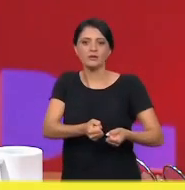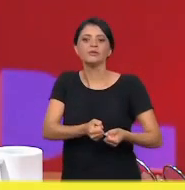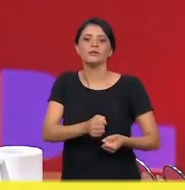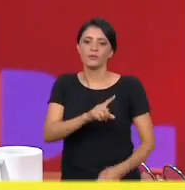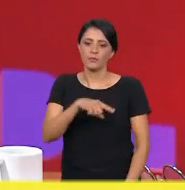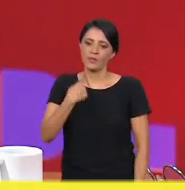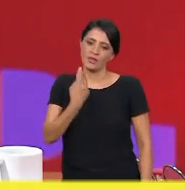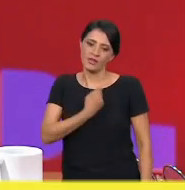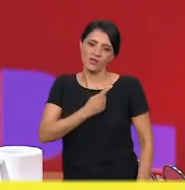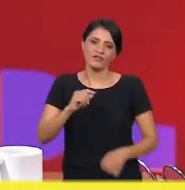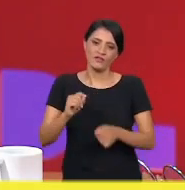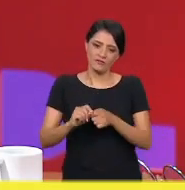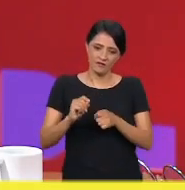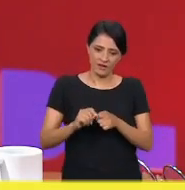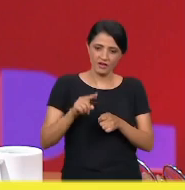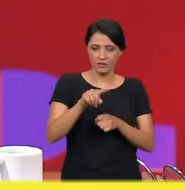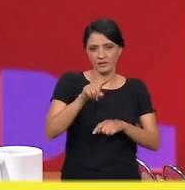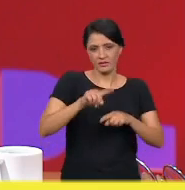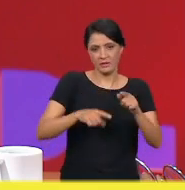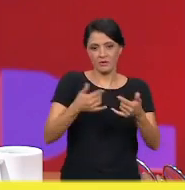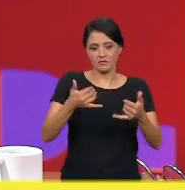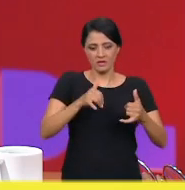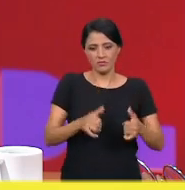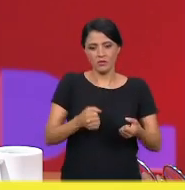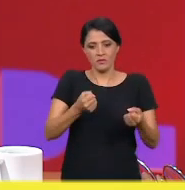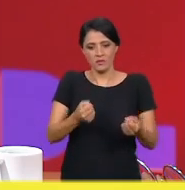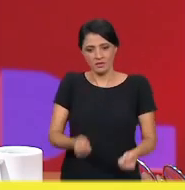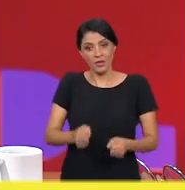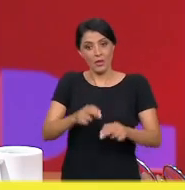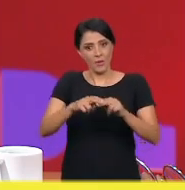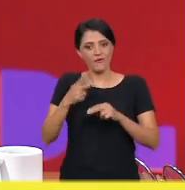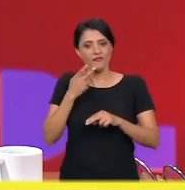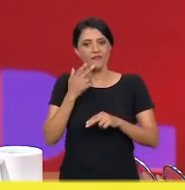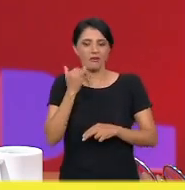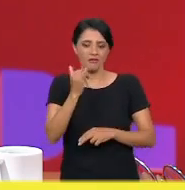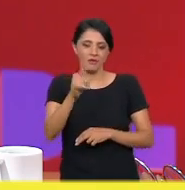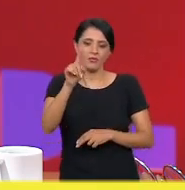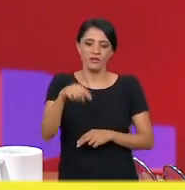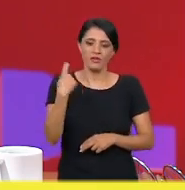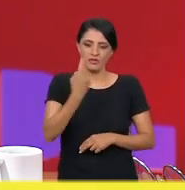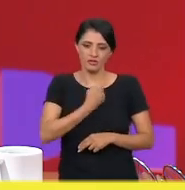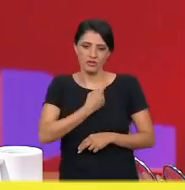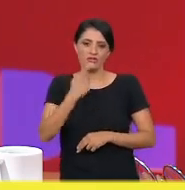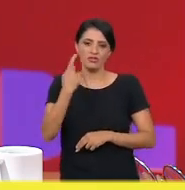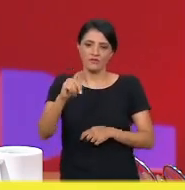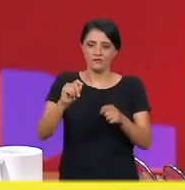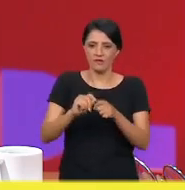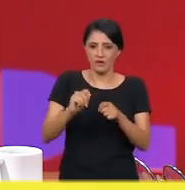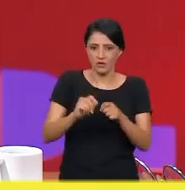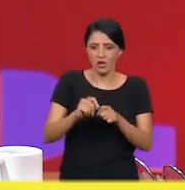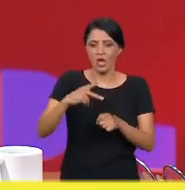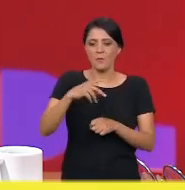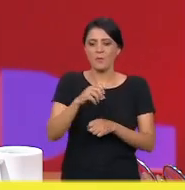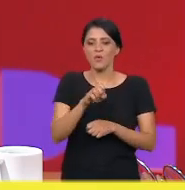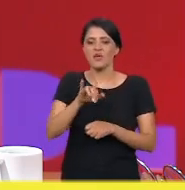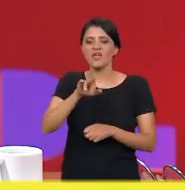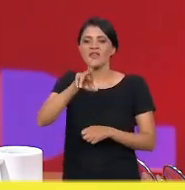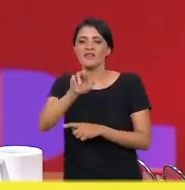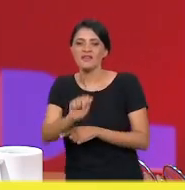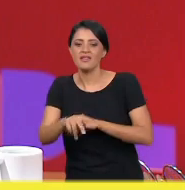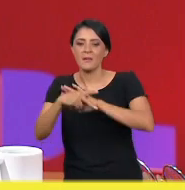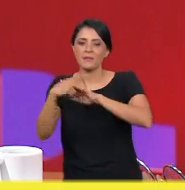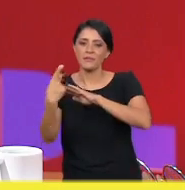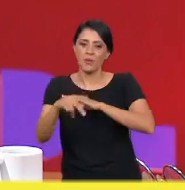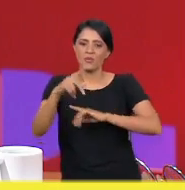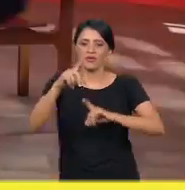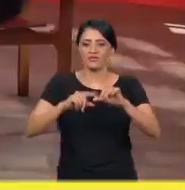nós somos feitos de elementos químicos mais pesados. Por isso que nós falamos que somos feitos de poeiras de estrelas. Isso se espalha, então, pelo universo de